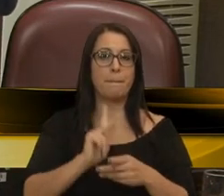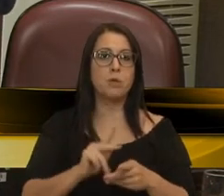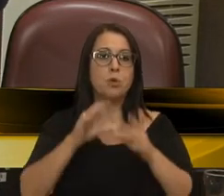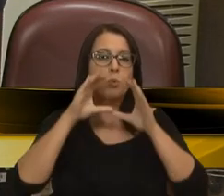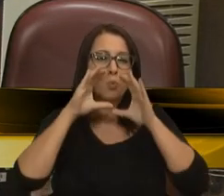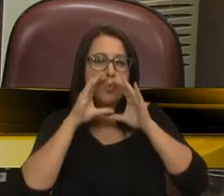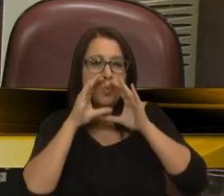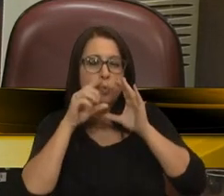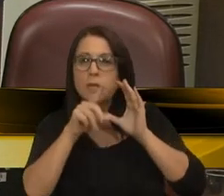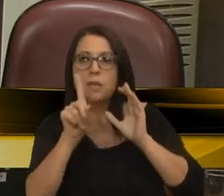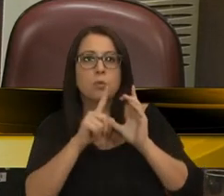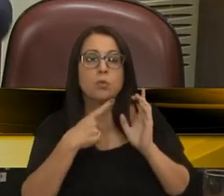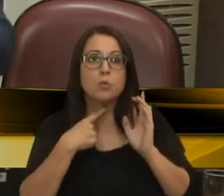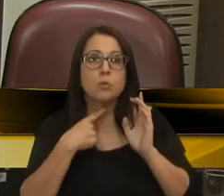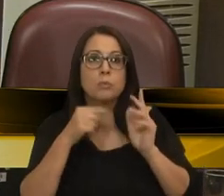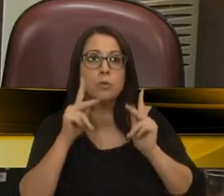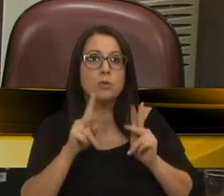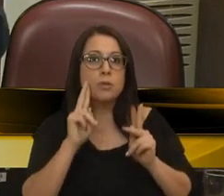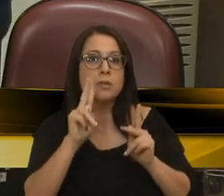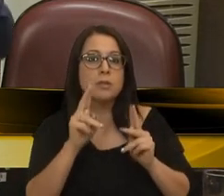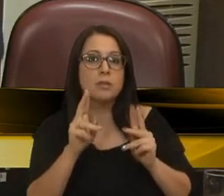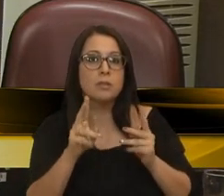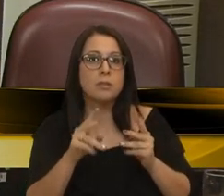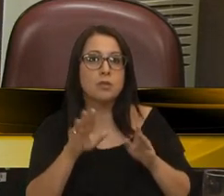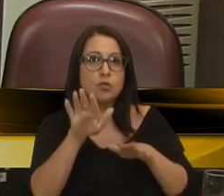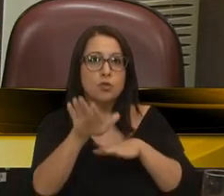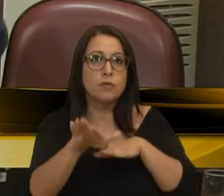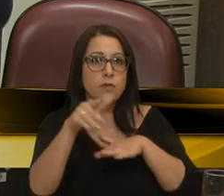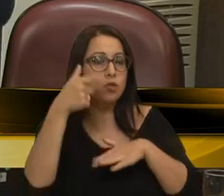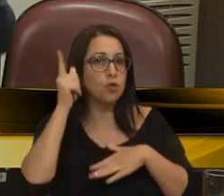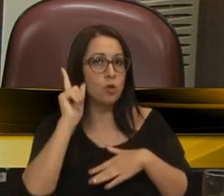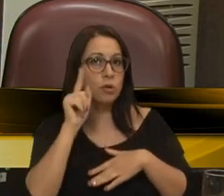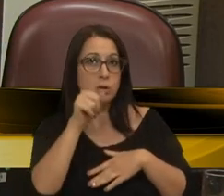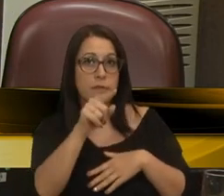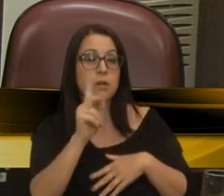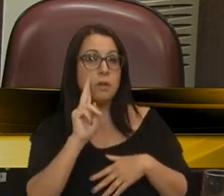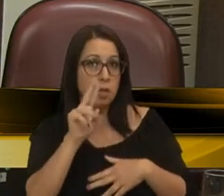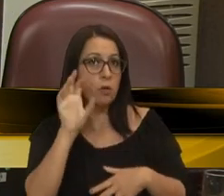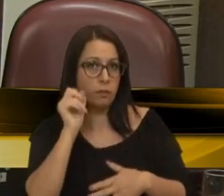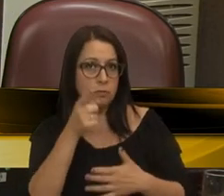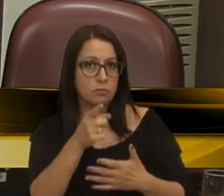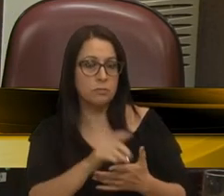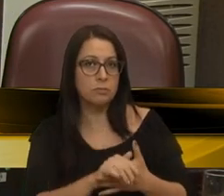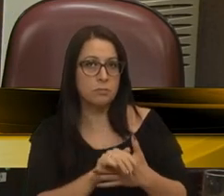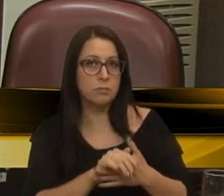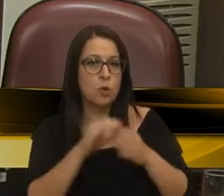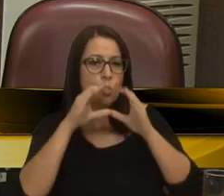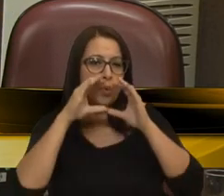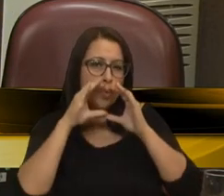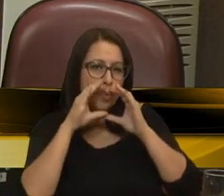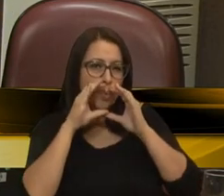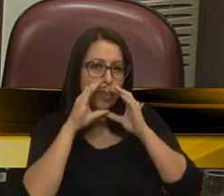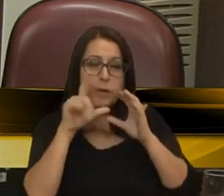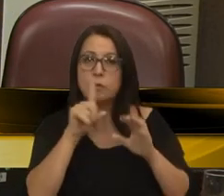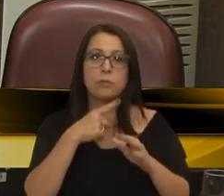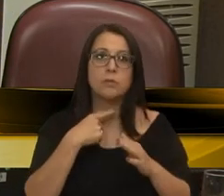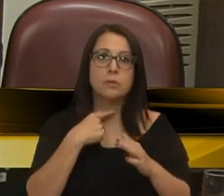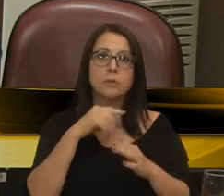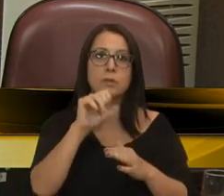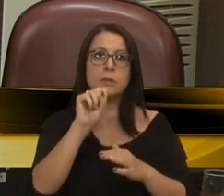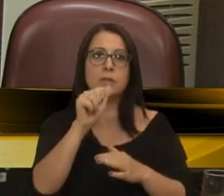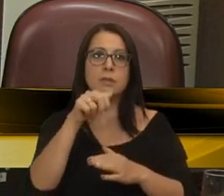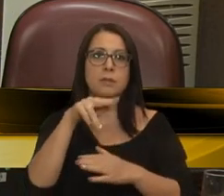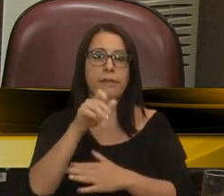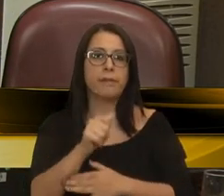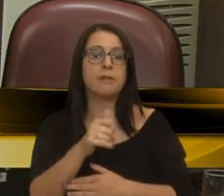vaiou, quem estava presente no desfile vaiou a festa, o desfile de ontem, a senhora estava lá, a senhora ouviu, vaias, Sandra. Mais uma